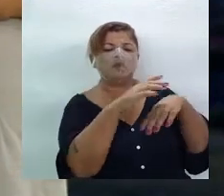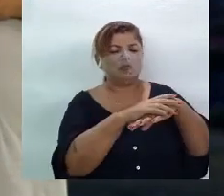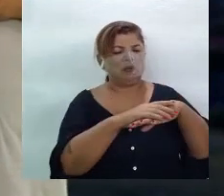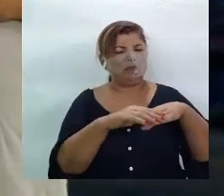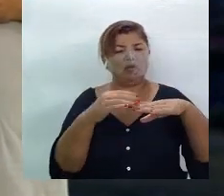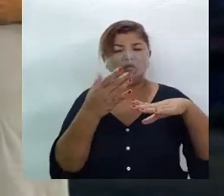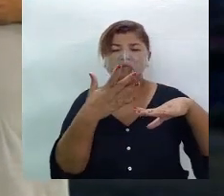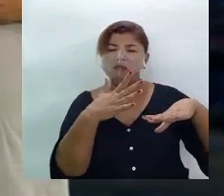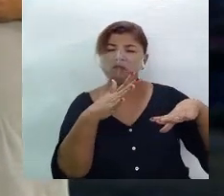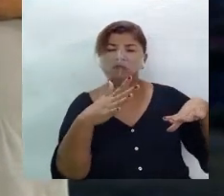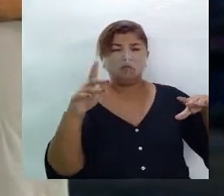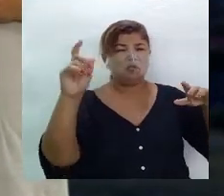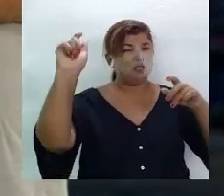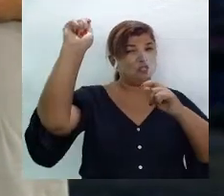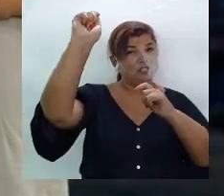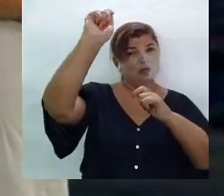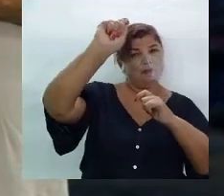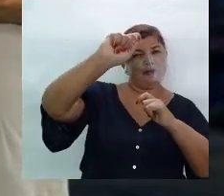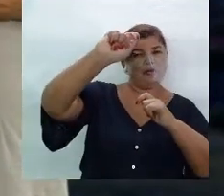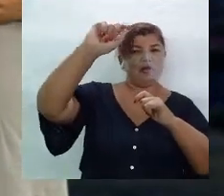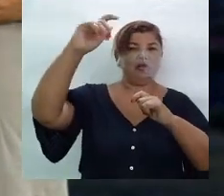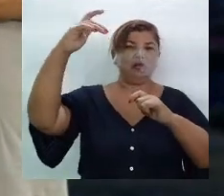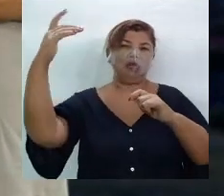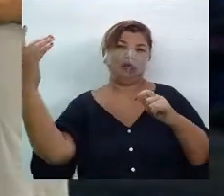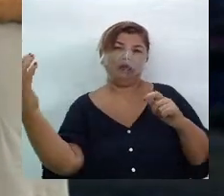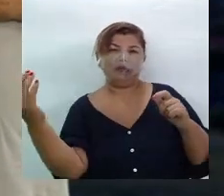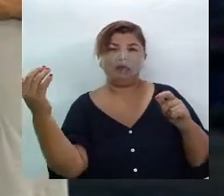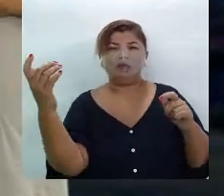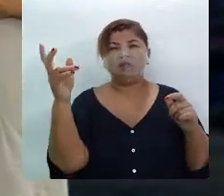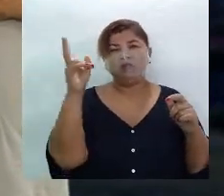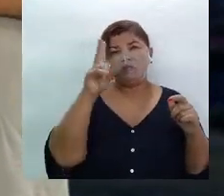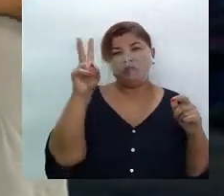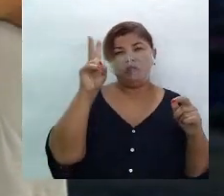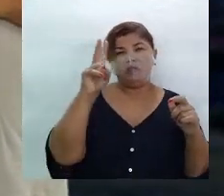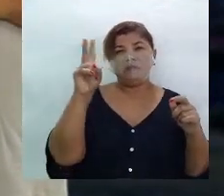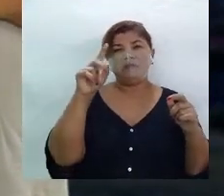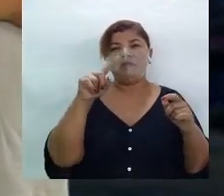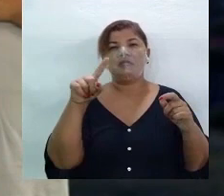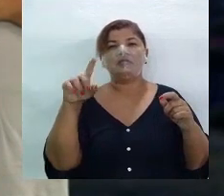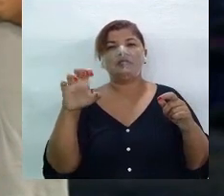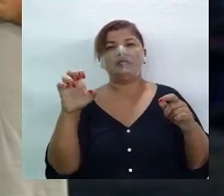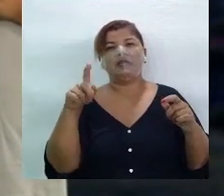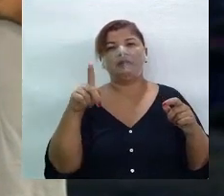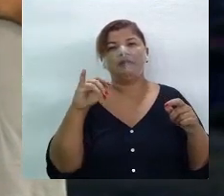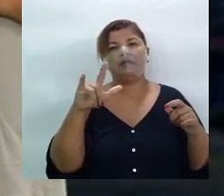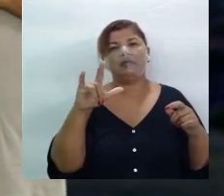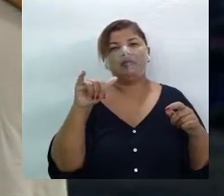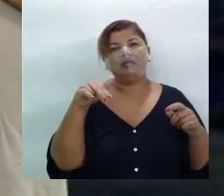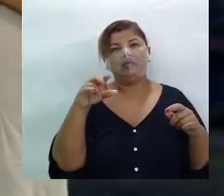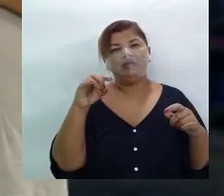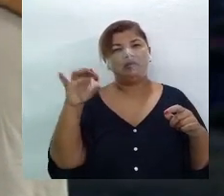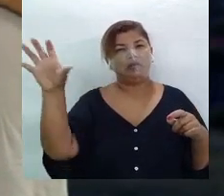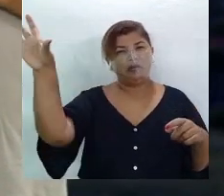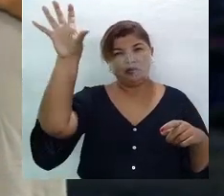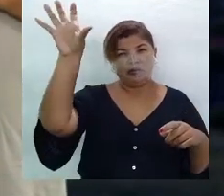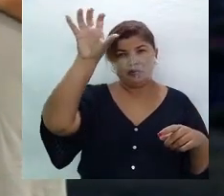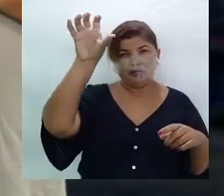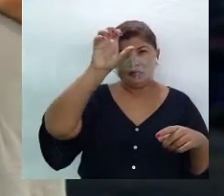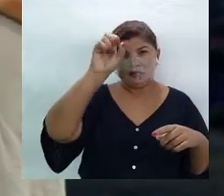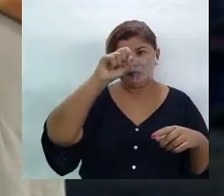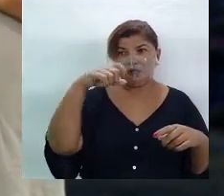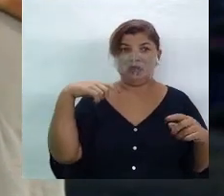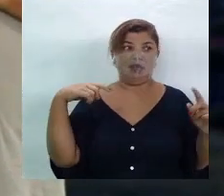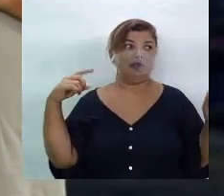tipo Panamá. Uma figura que lembra um Zé Pilintra, entidade cultuada pela Umbanda. Então, quando você